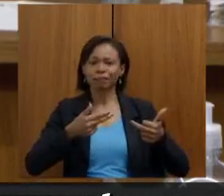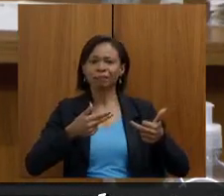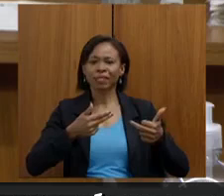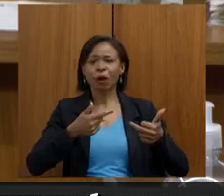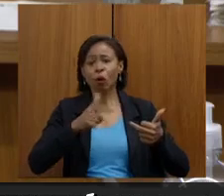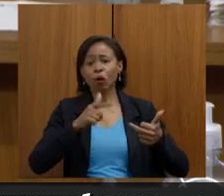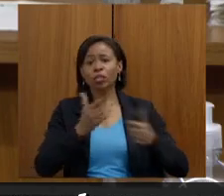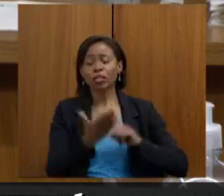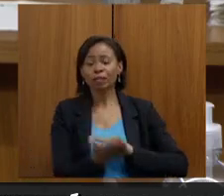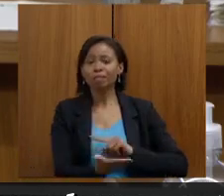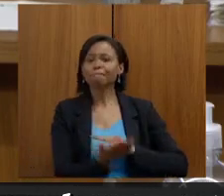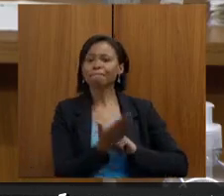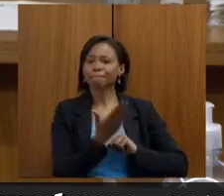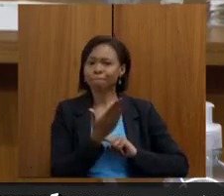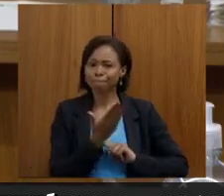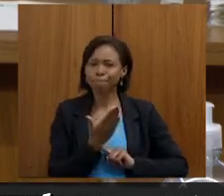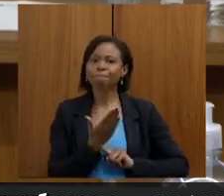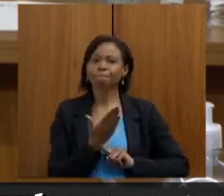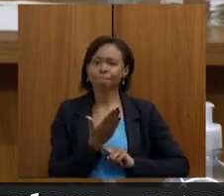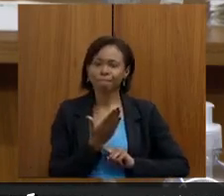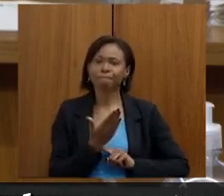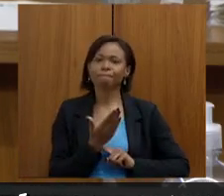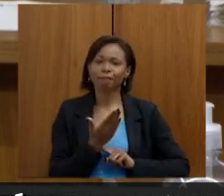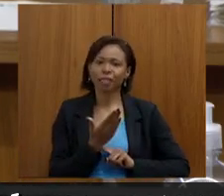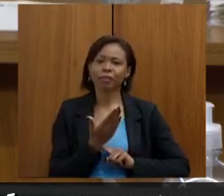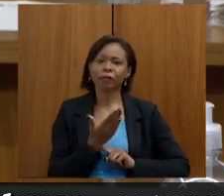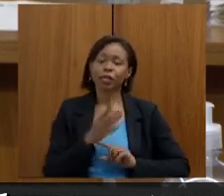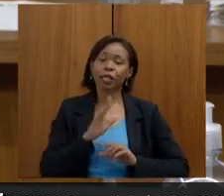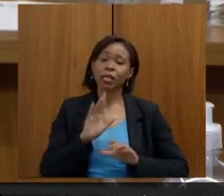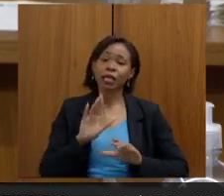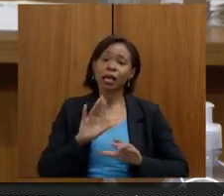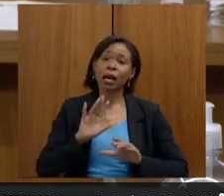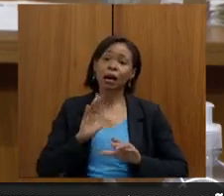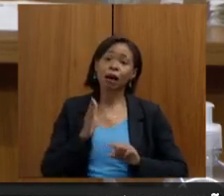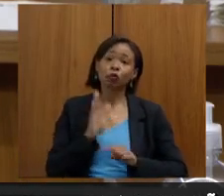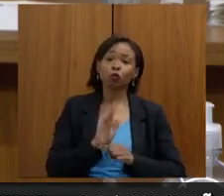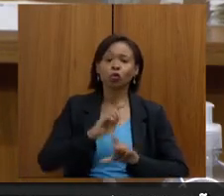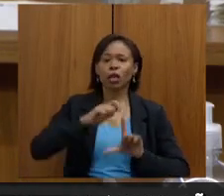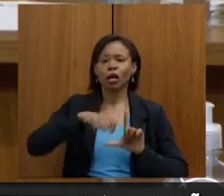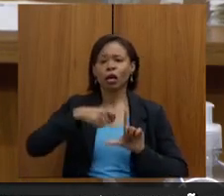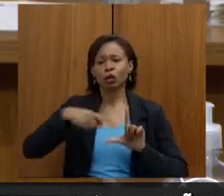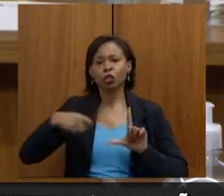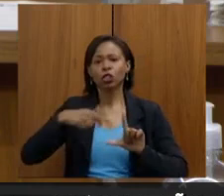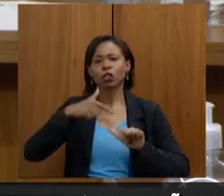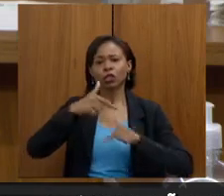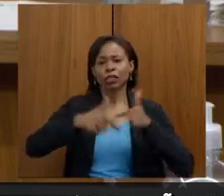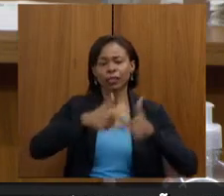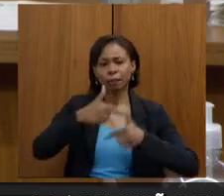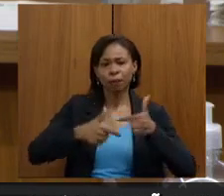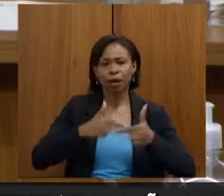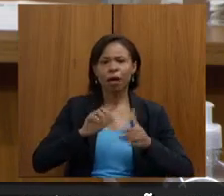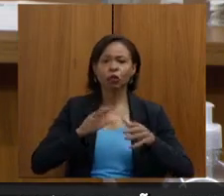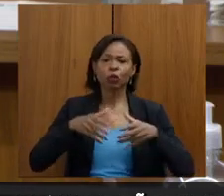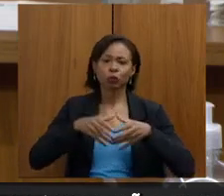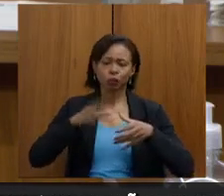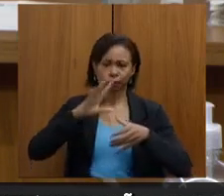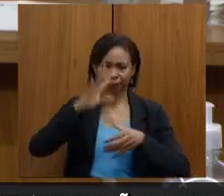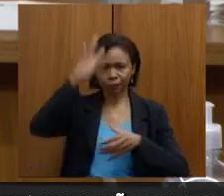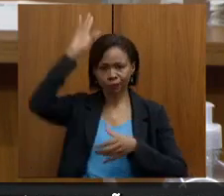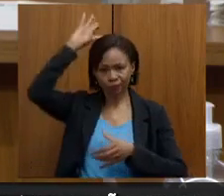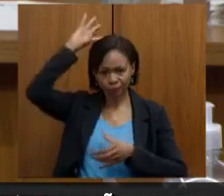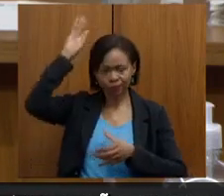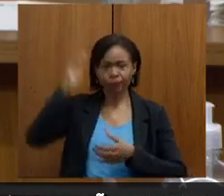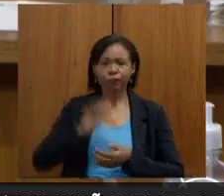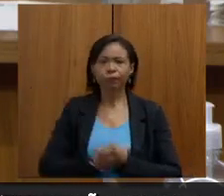alternativos que tem feito a composição da logística de ampliação da Corporação